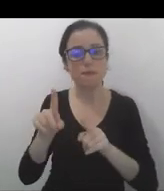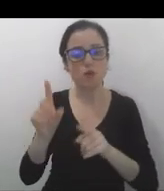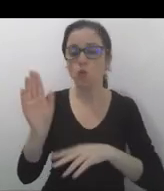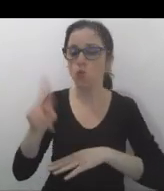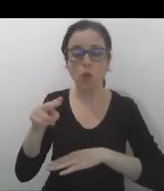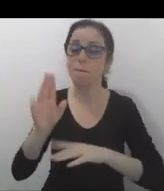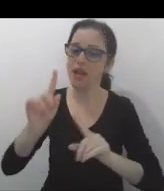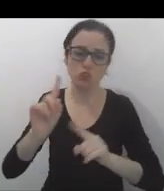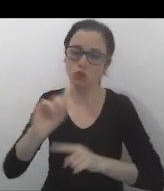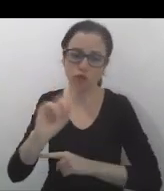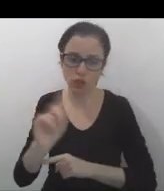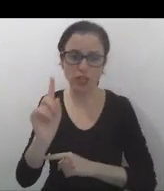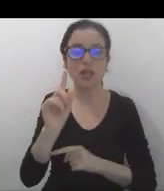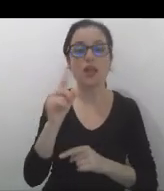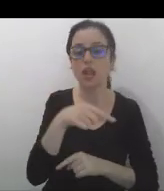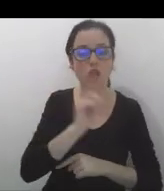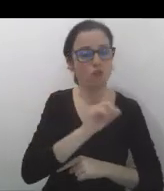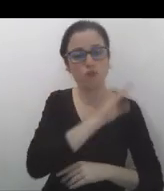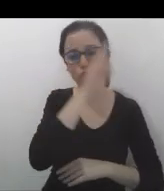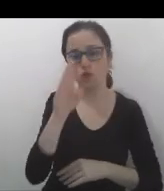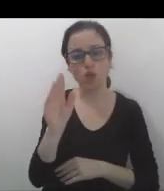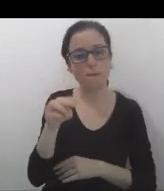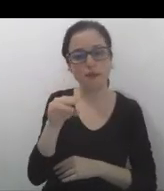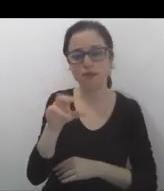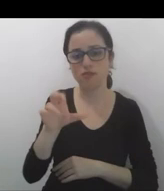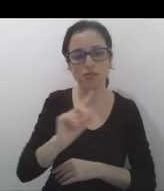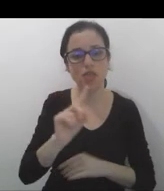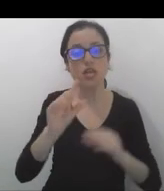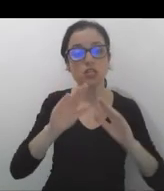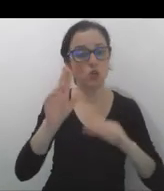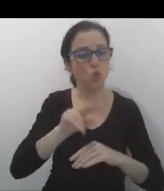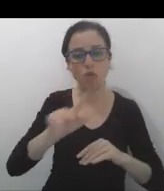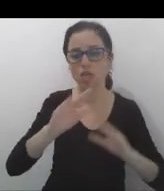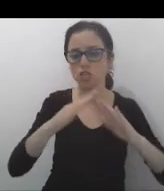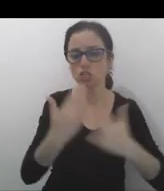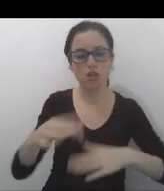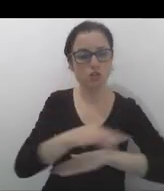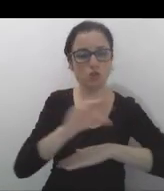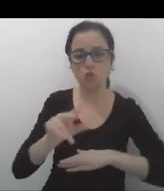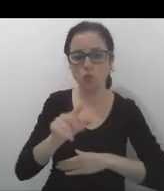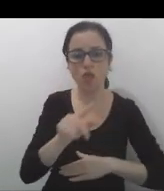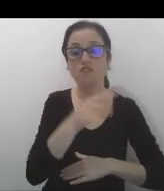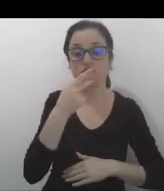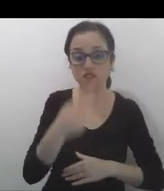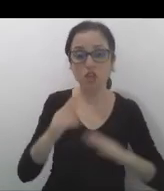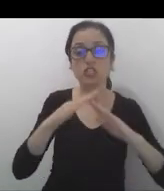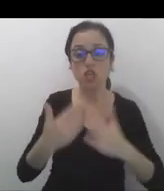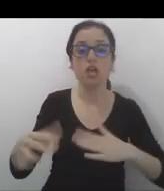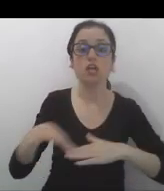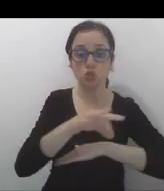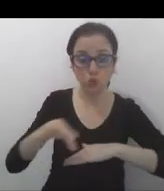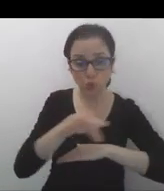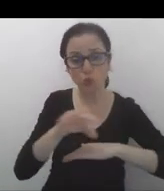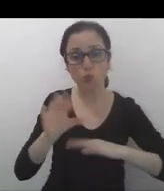a Bauhaus se propôs e não foi. Ela não foi até 1900, até o Meyer, ela não foi, não era uma escola de arquitetura, mas ela